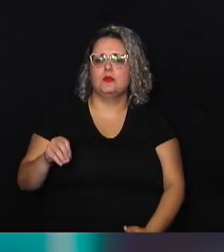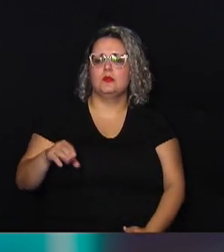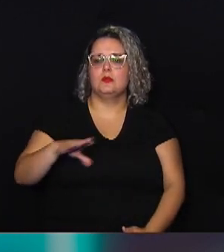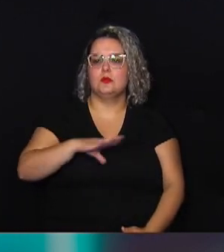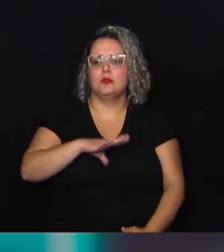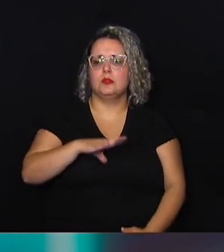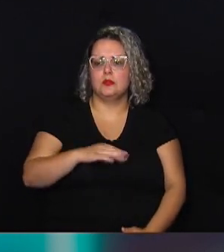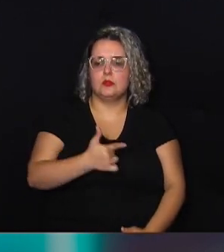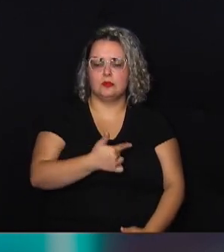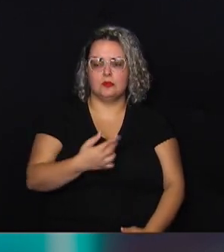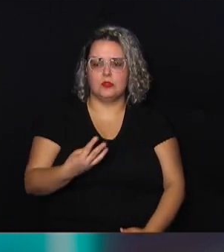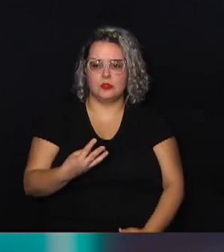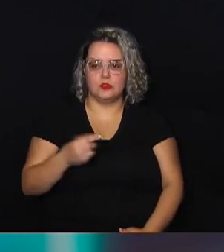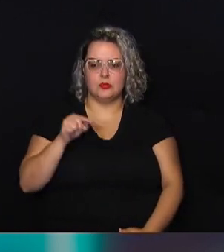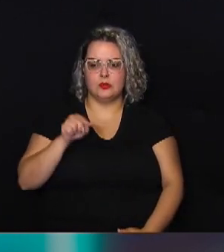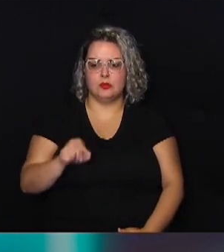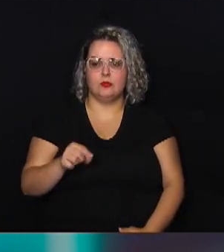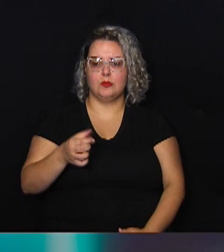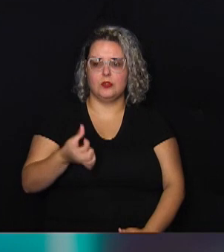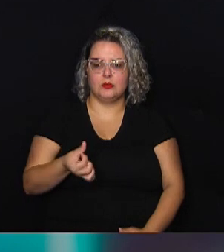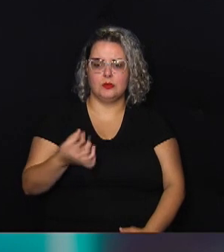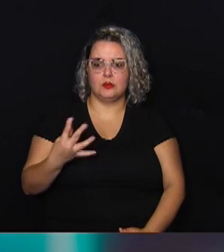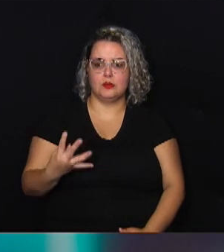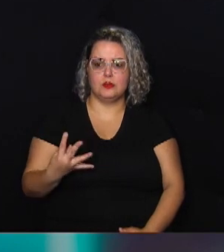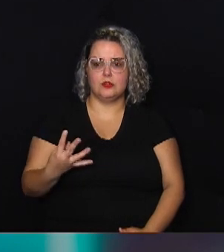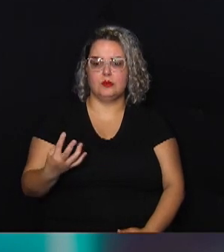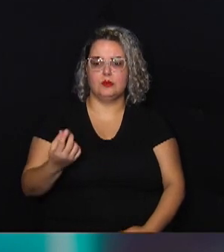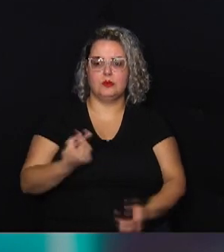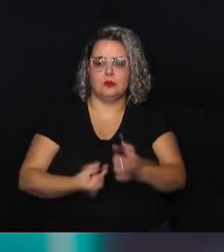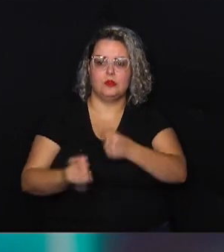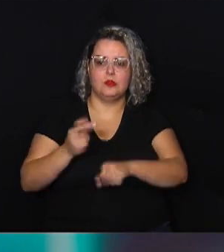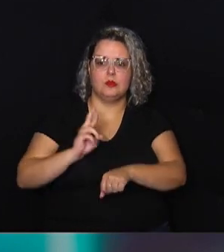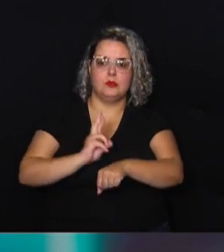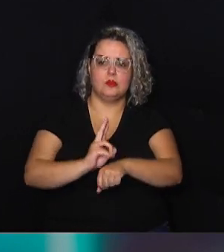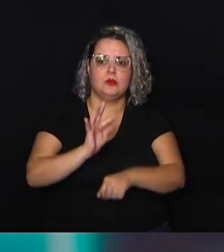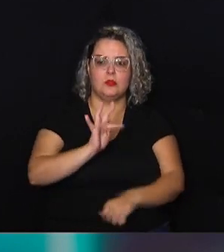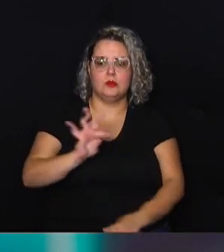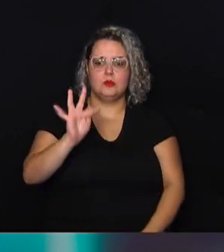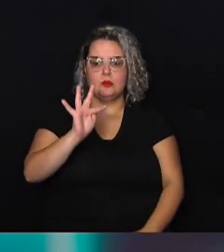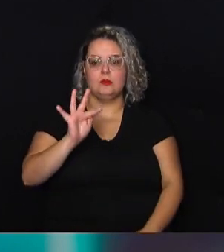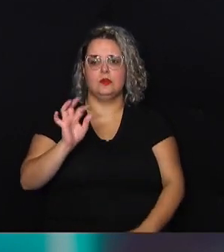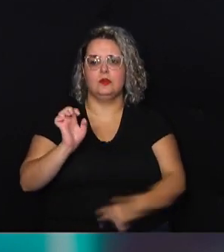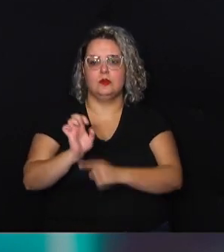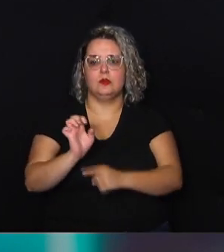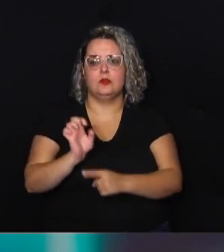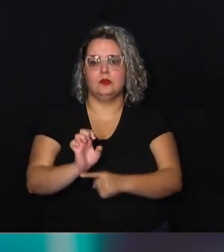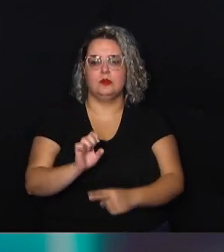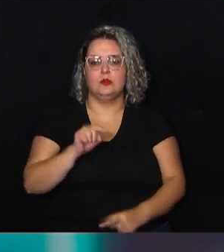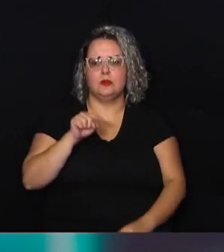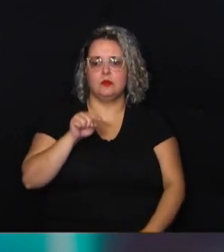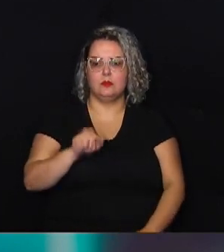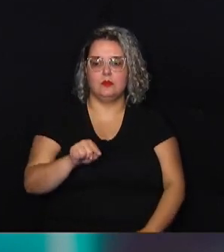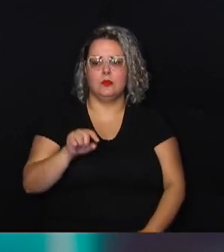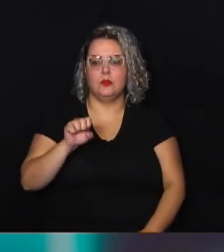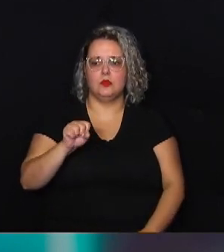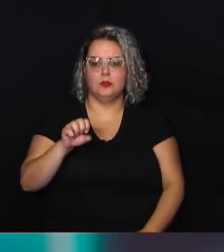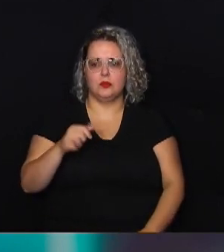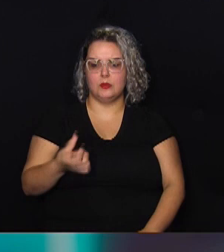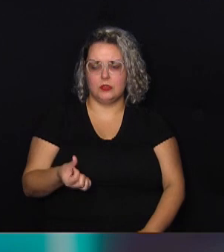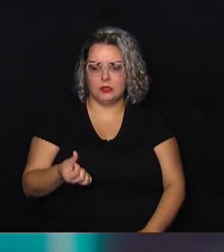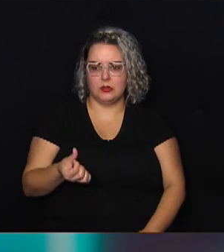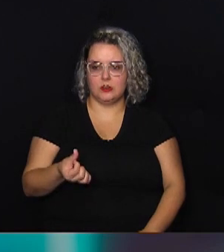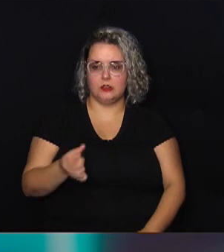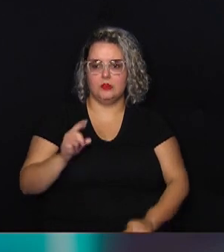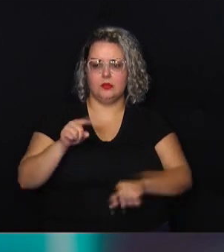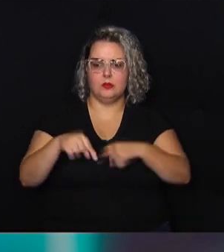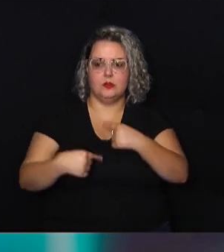que 23,64% com recurso federal e o estadual 0,86%. Os demais